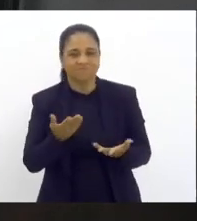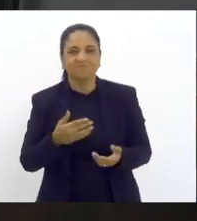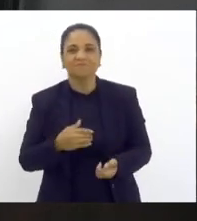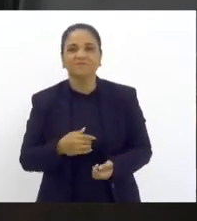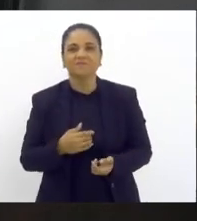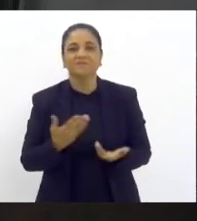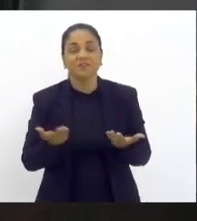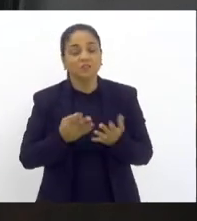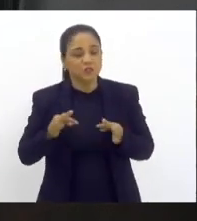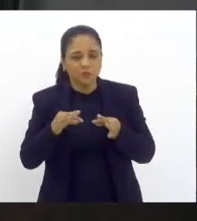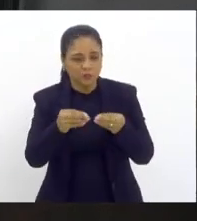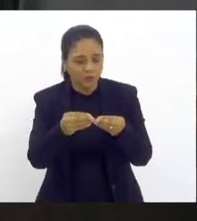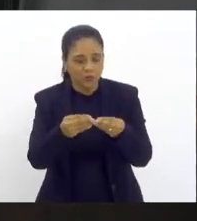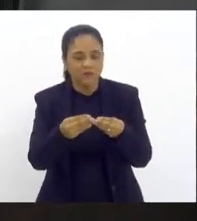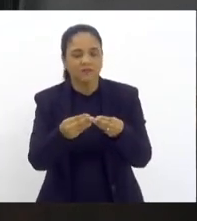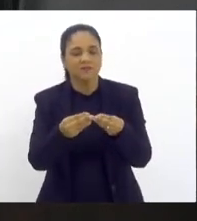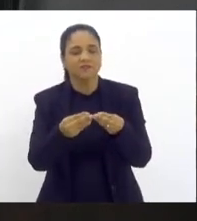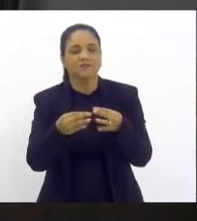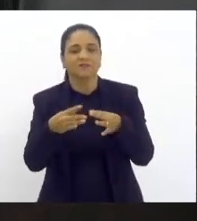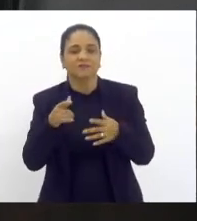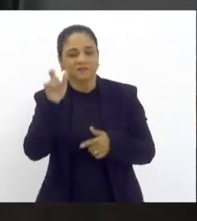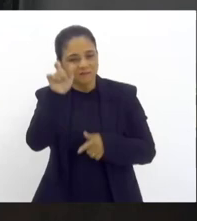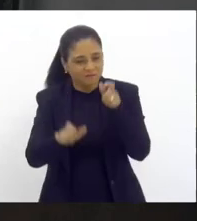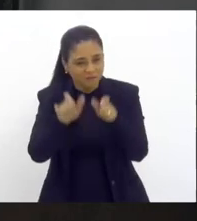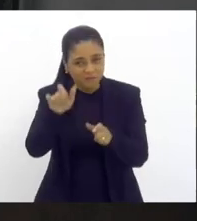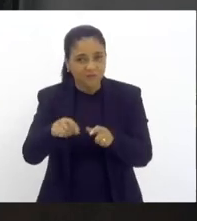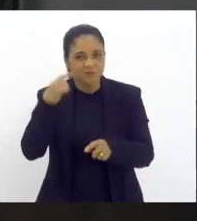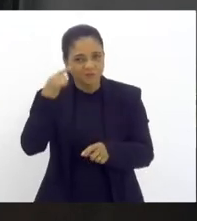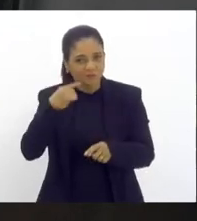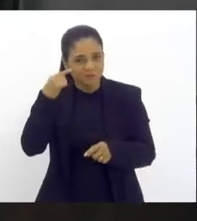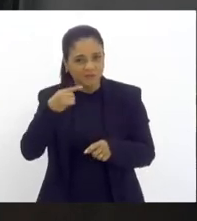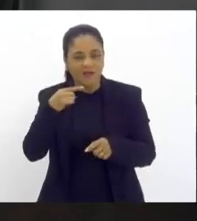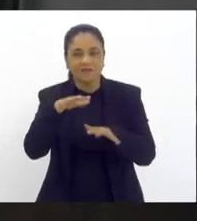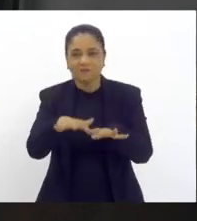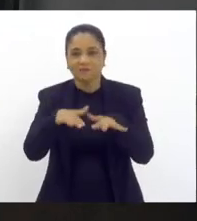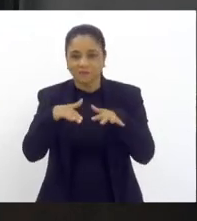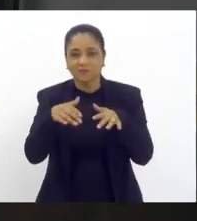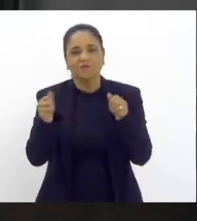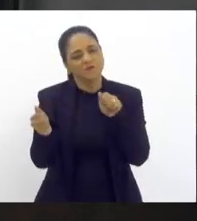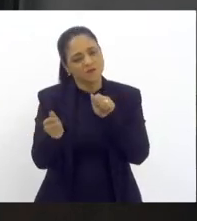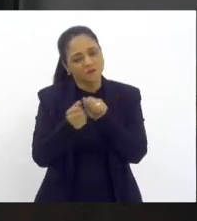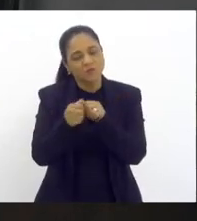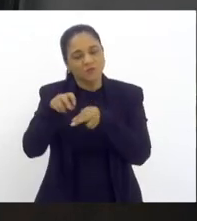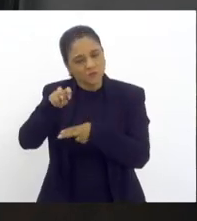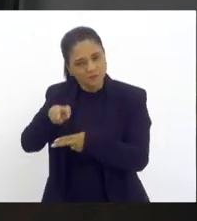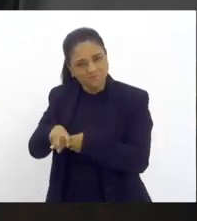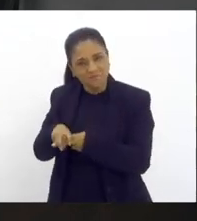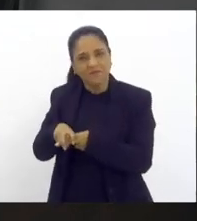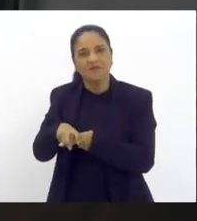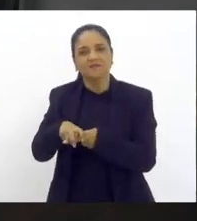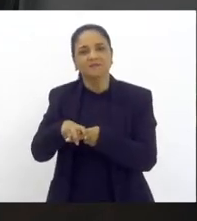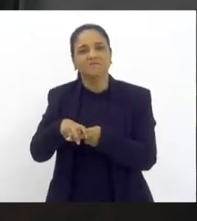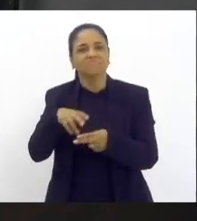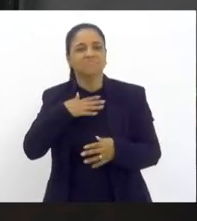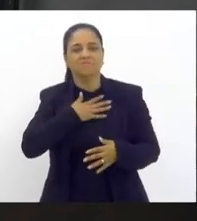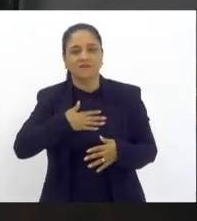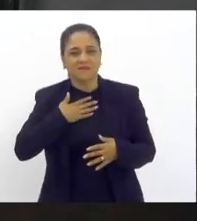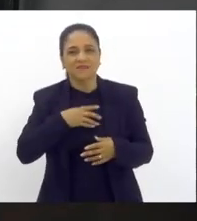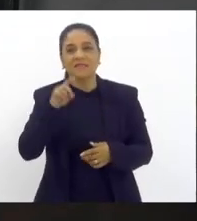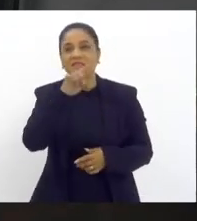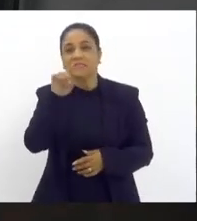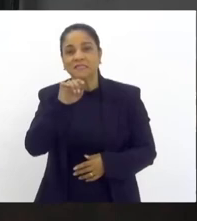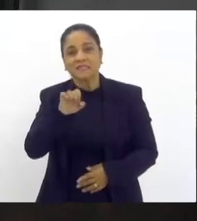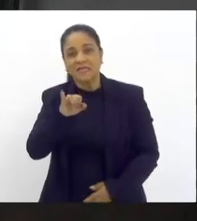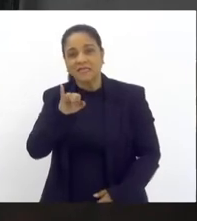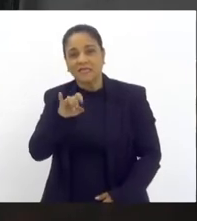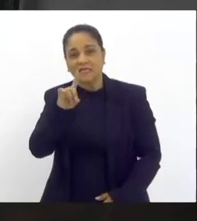como eu fiz com todas as outras, saudar, parabenizar e ficar um pouquinho aqui ao lado. Como é presidente da mesa diretora, está a Zeidan também ali,